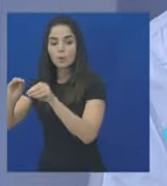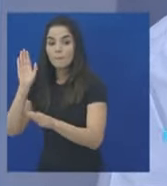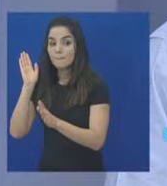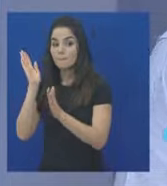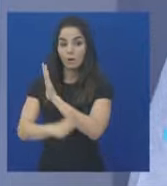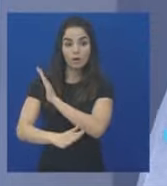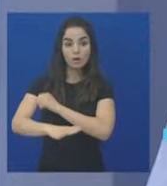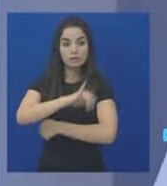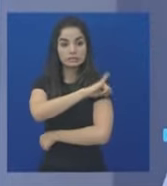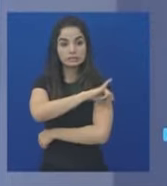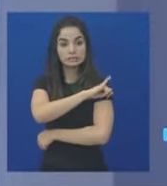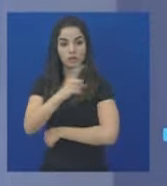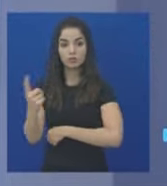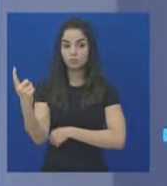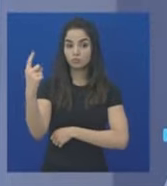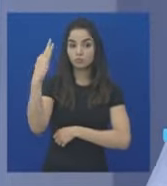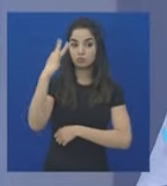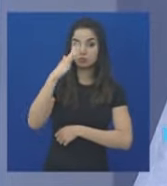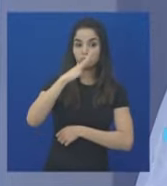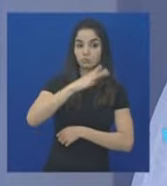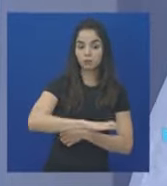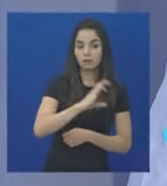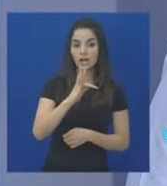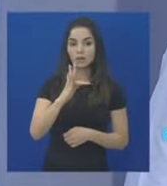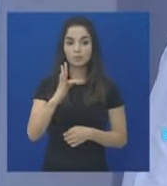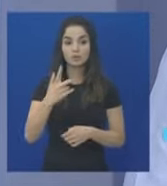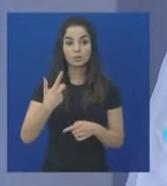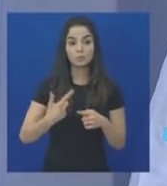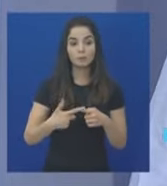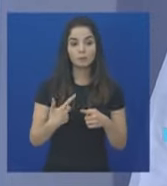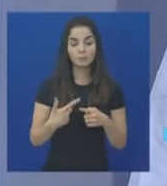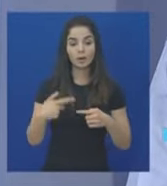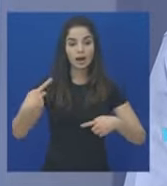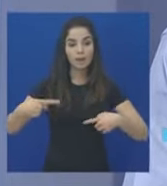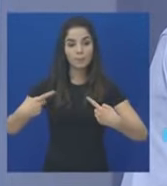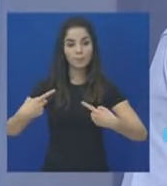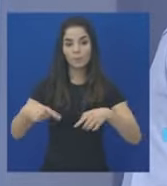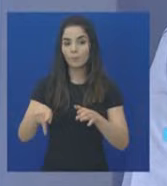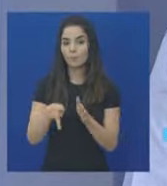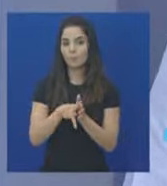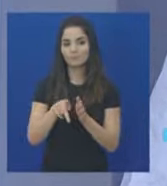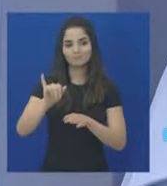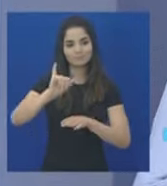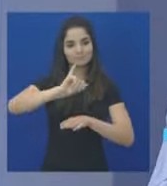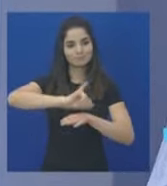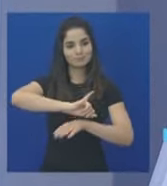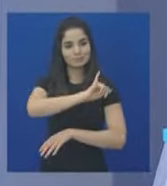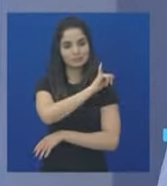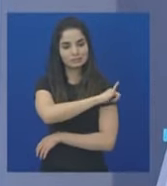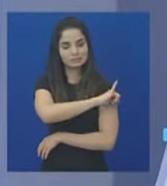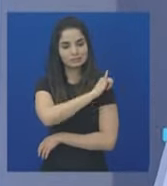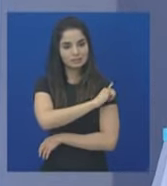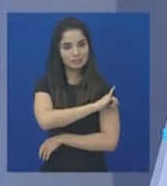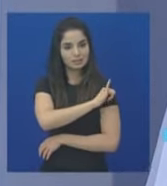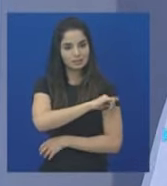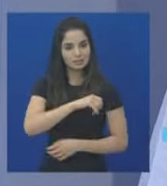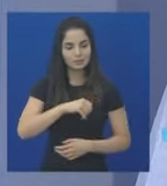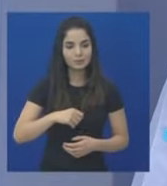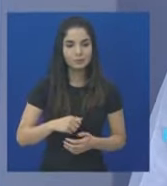devido a uma política adotada na capital por parte do governo